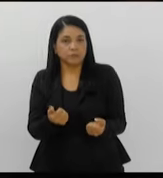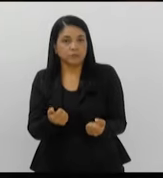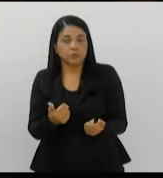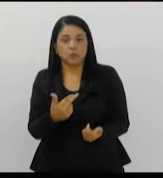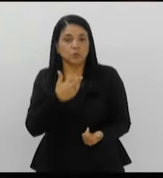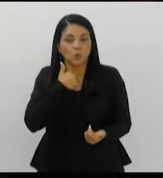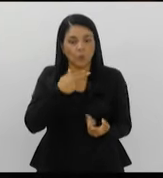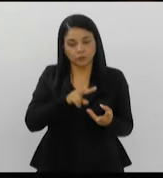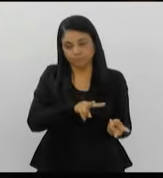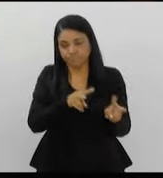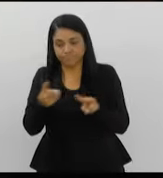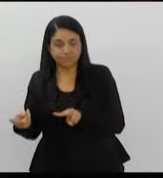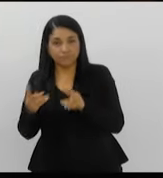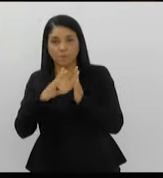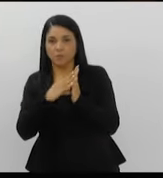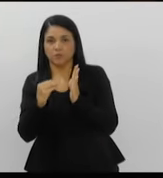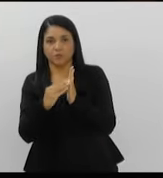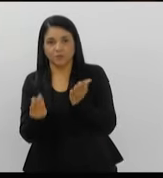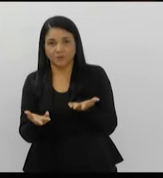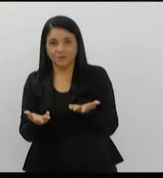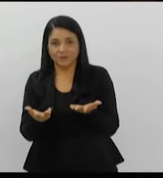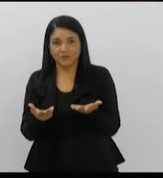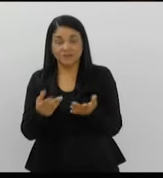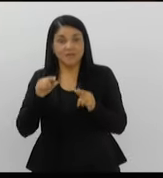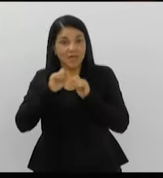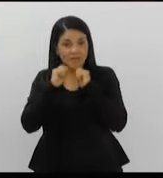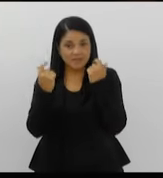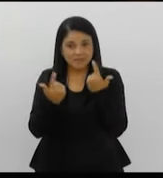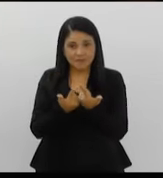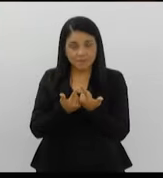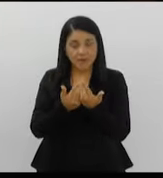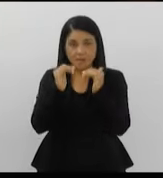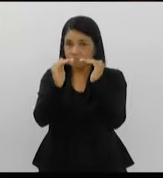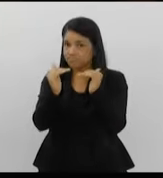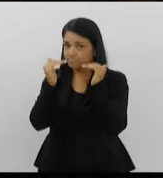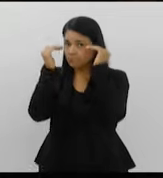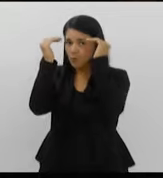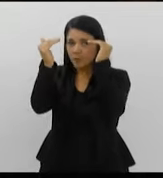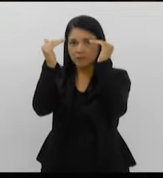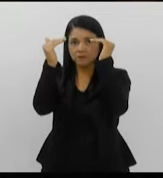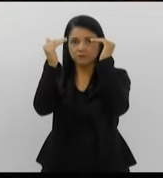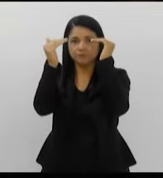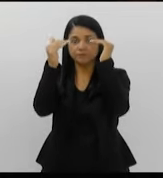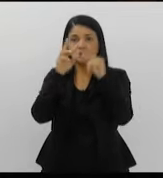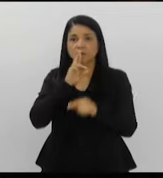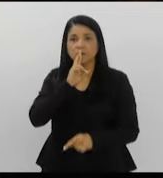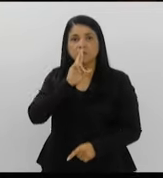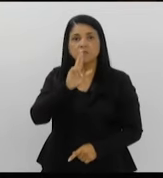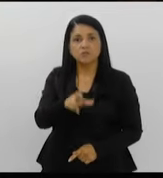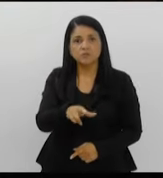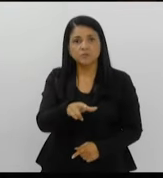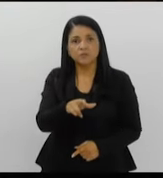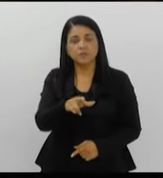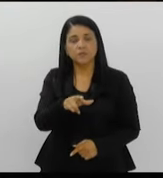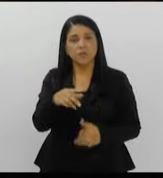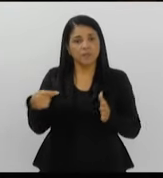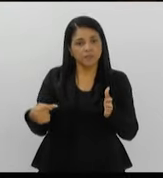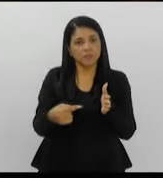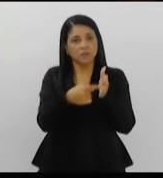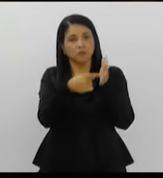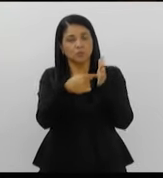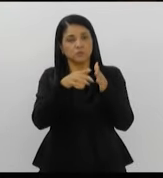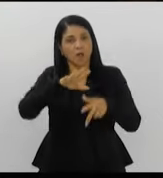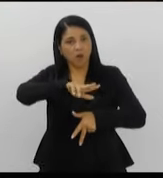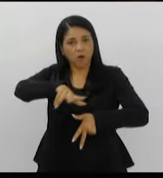modelos e a Assembleia Legislativa, que de forma soberana, respondendo às denúncias de